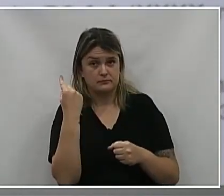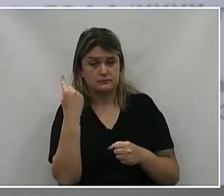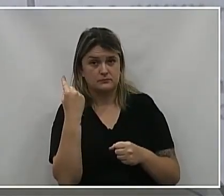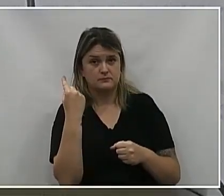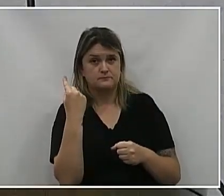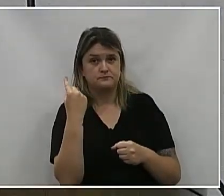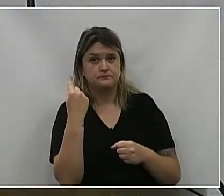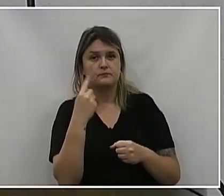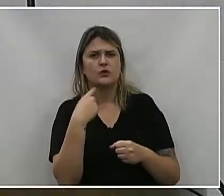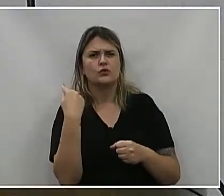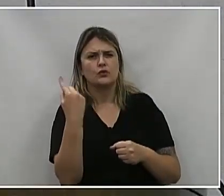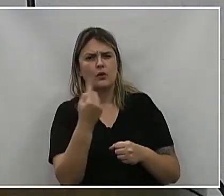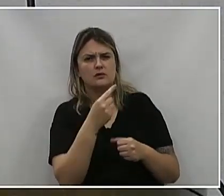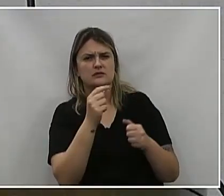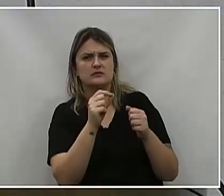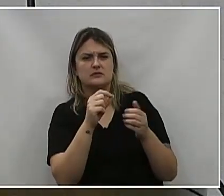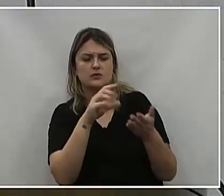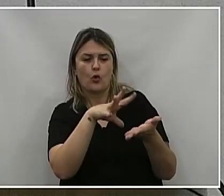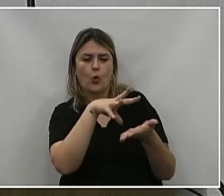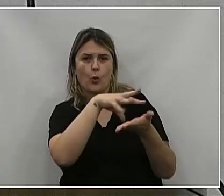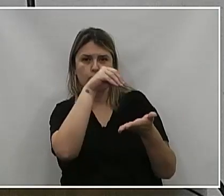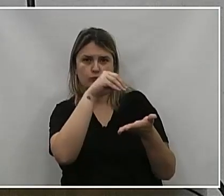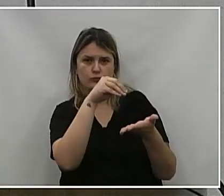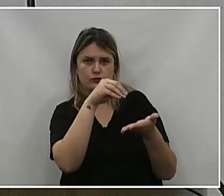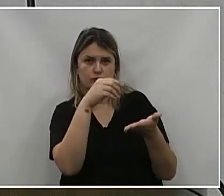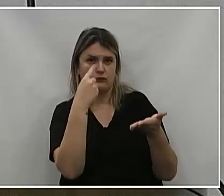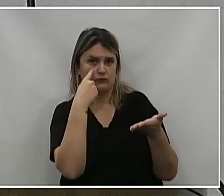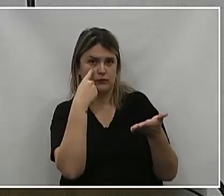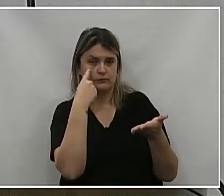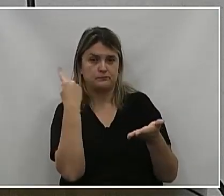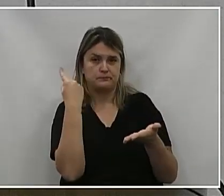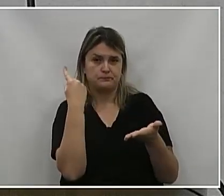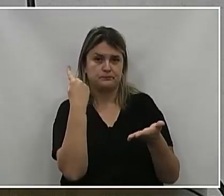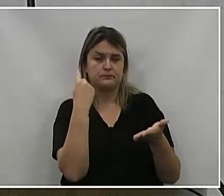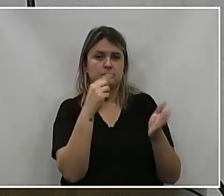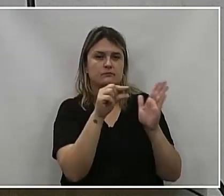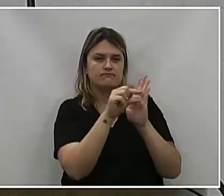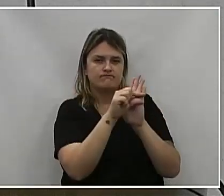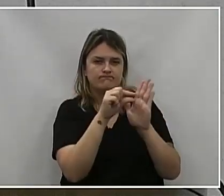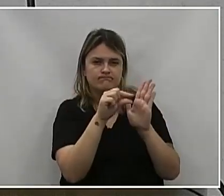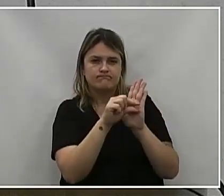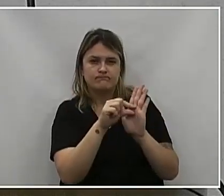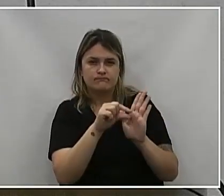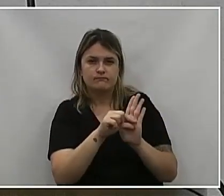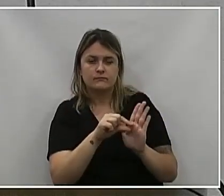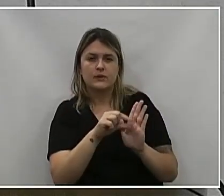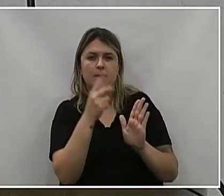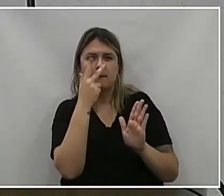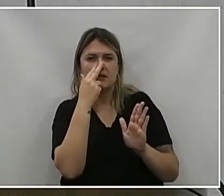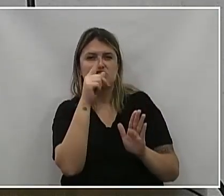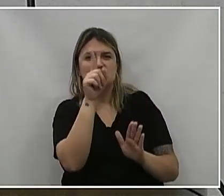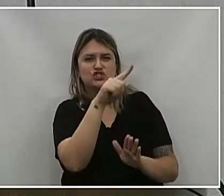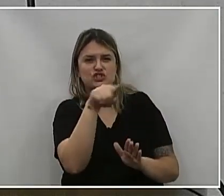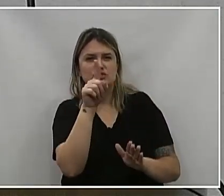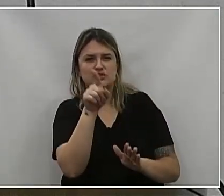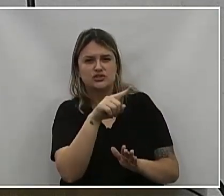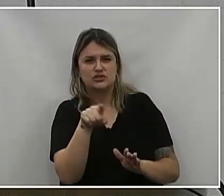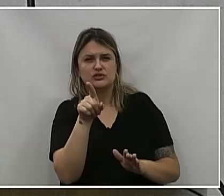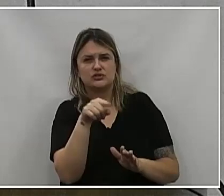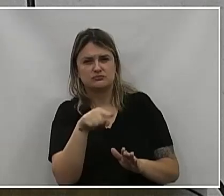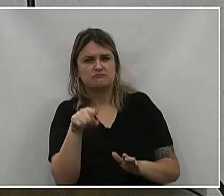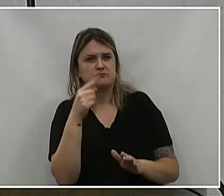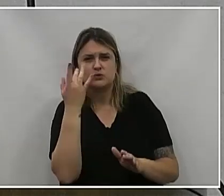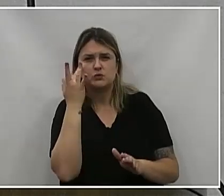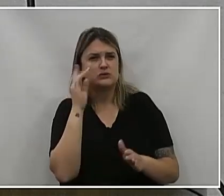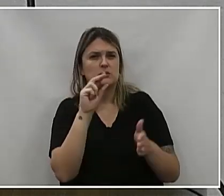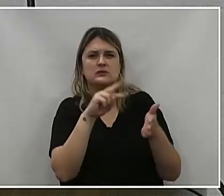gente colacionou do próprio contrato, nós temos as cláusulas que estão constando ali com XXXX, não